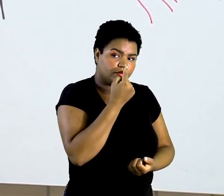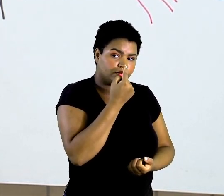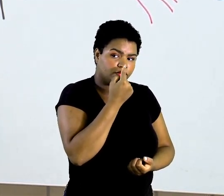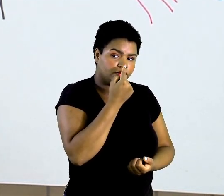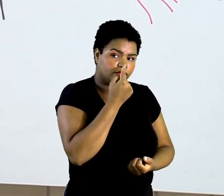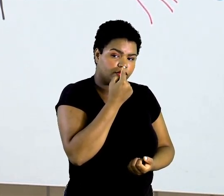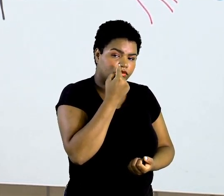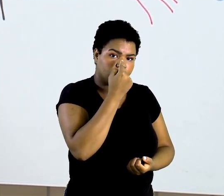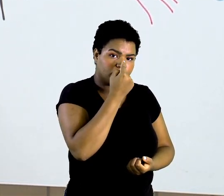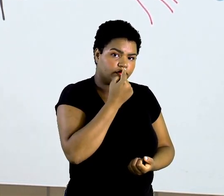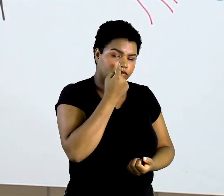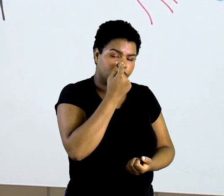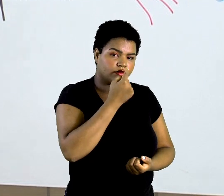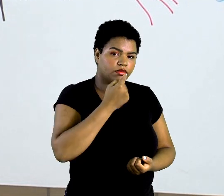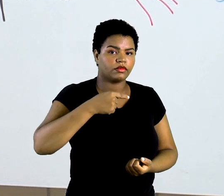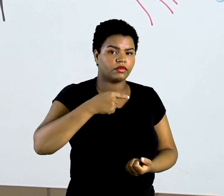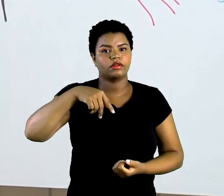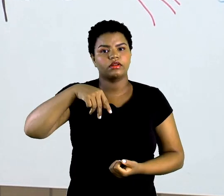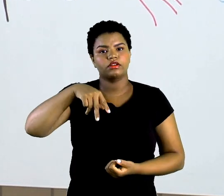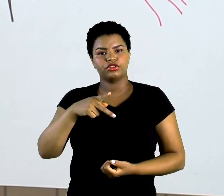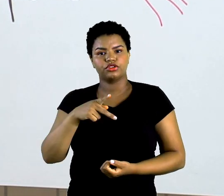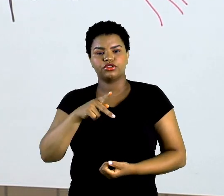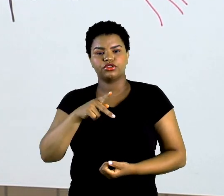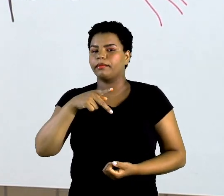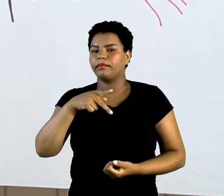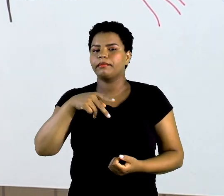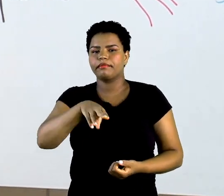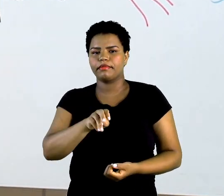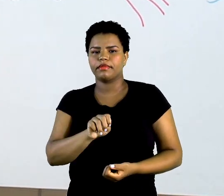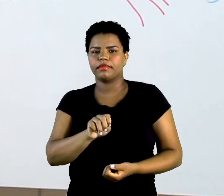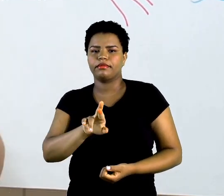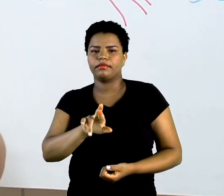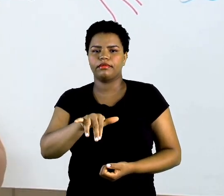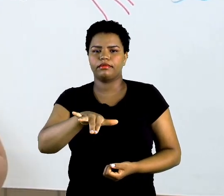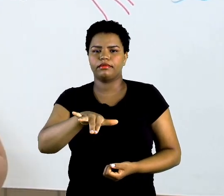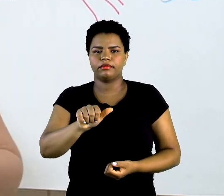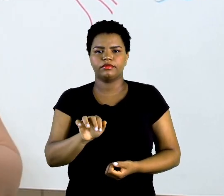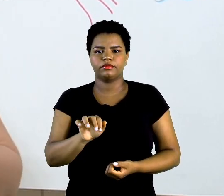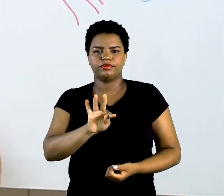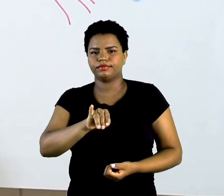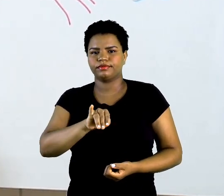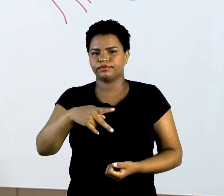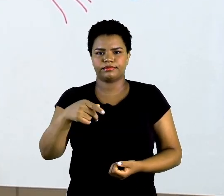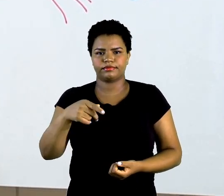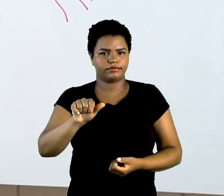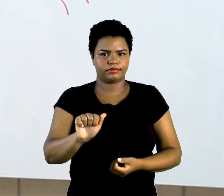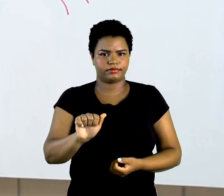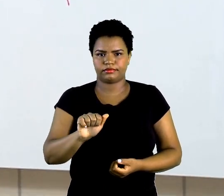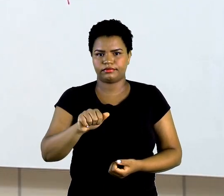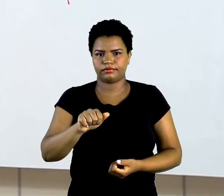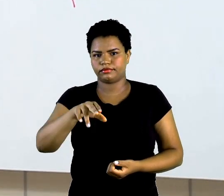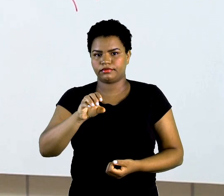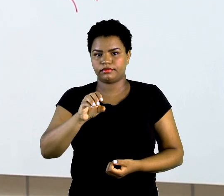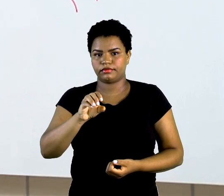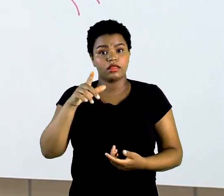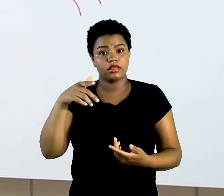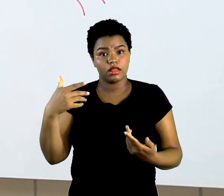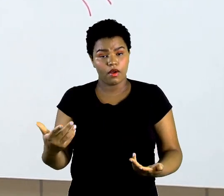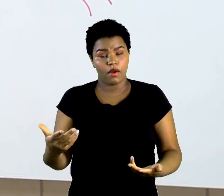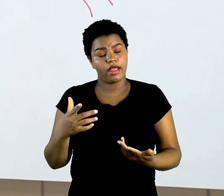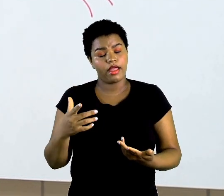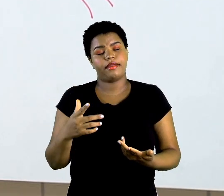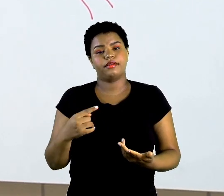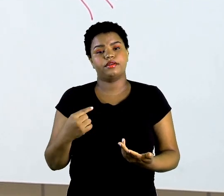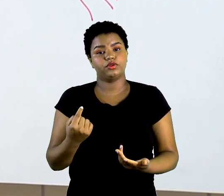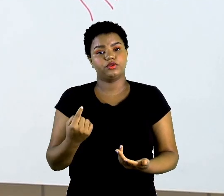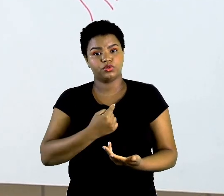ó, a membrana tímpano. Esse é o aparelho na qual nós